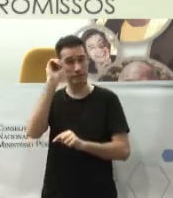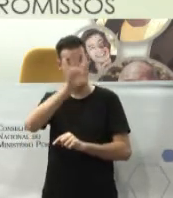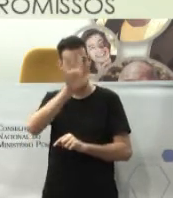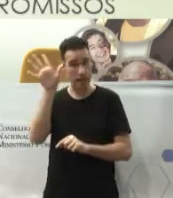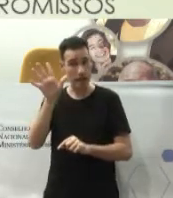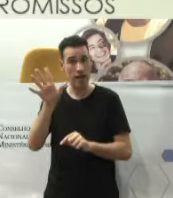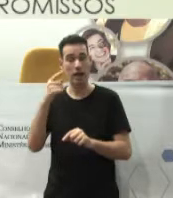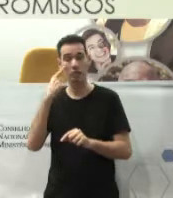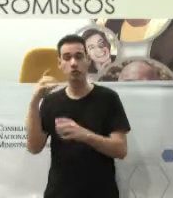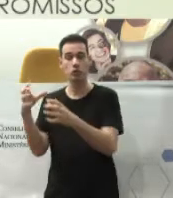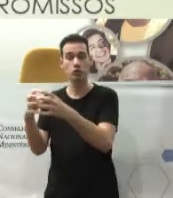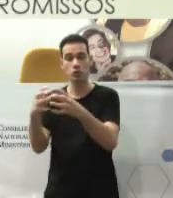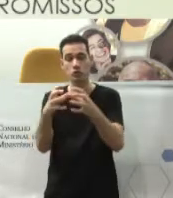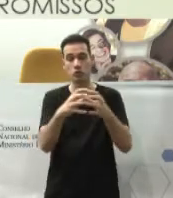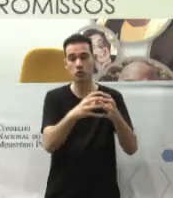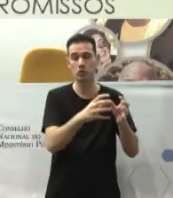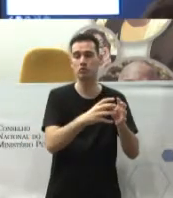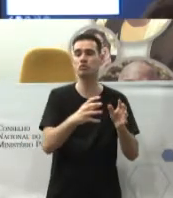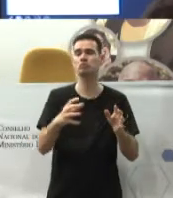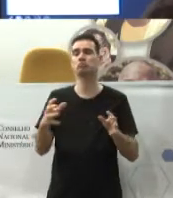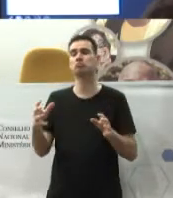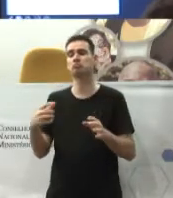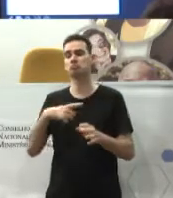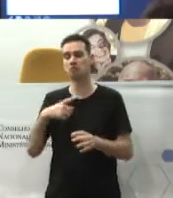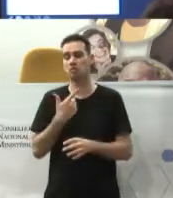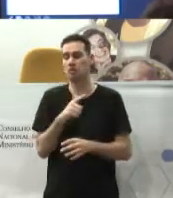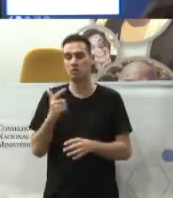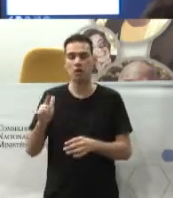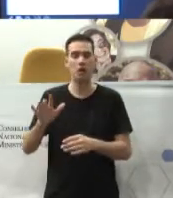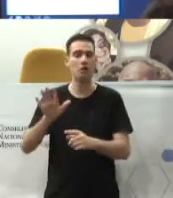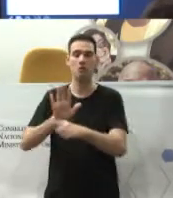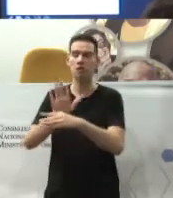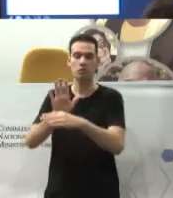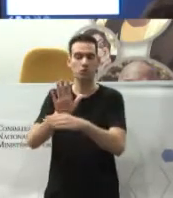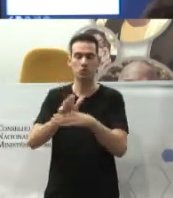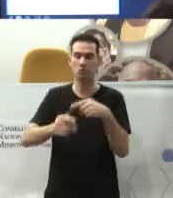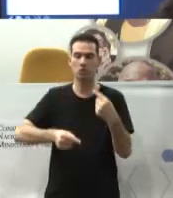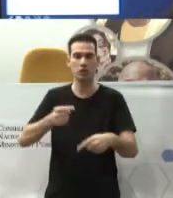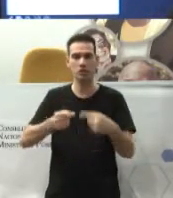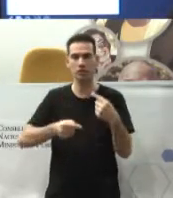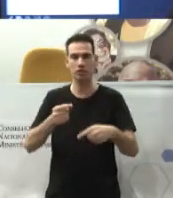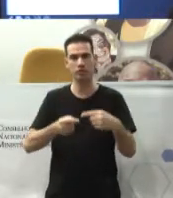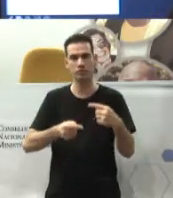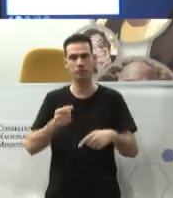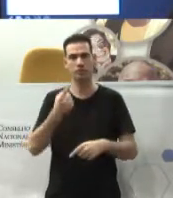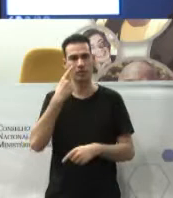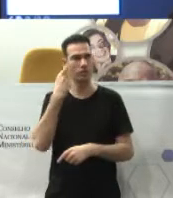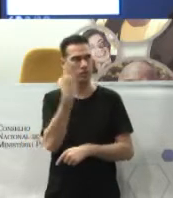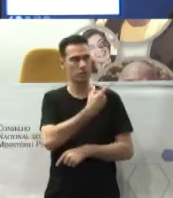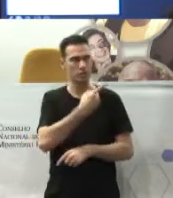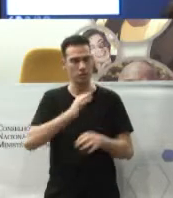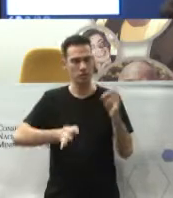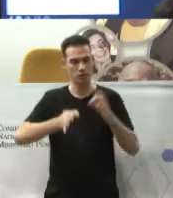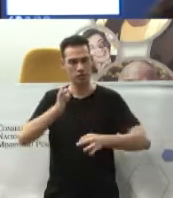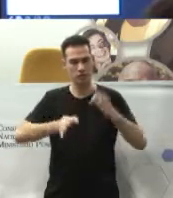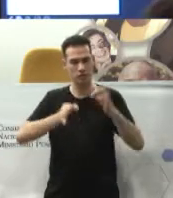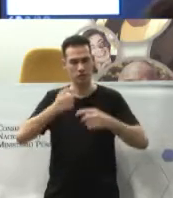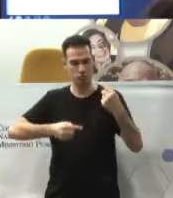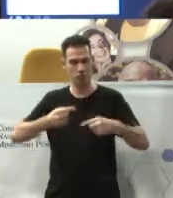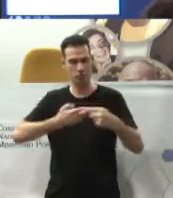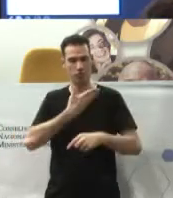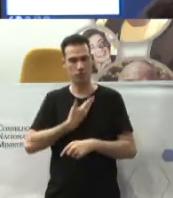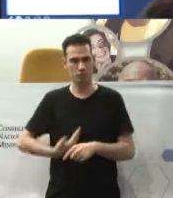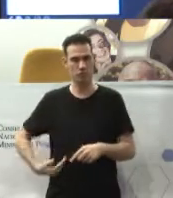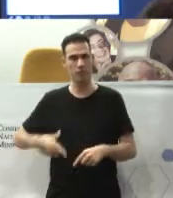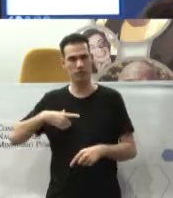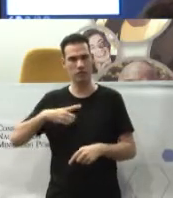menos favorecidos politicamente. Se nós formos estudar o direito norte-americano, nós vamos ver que essa judicialização de políticas públicas teve